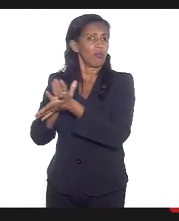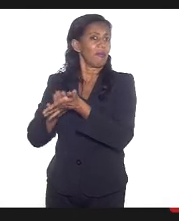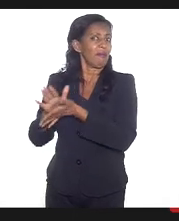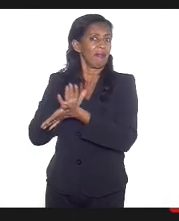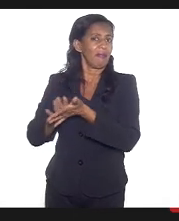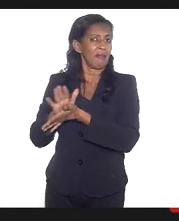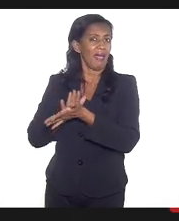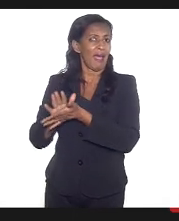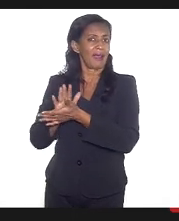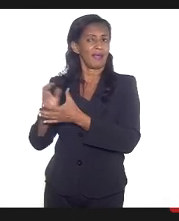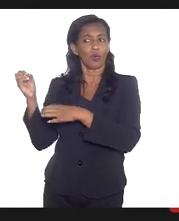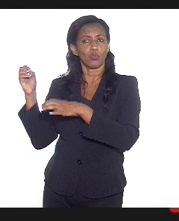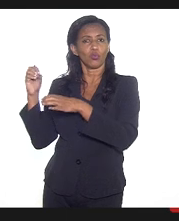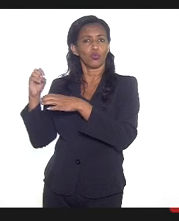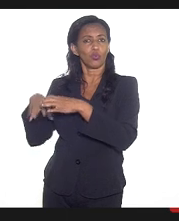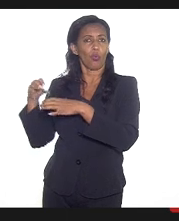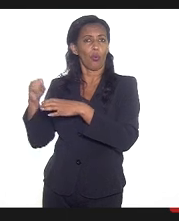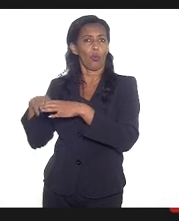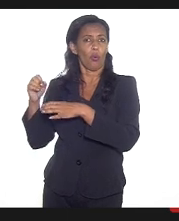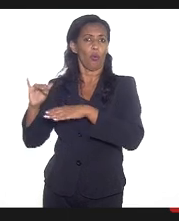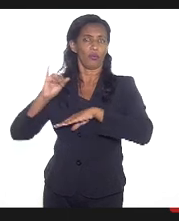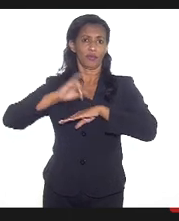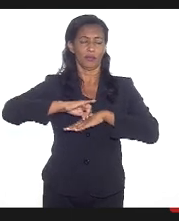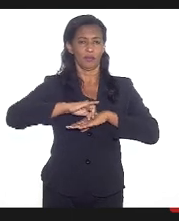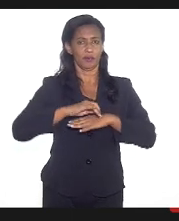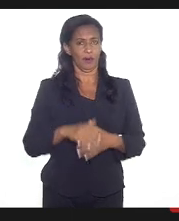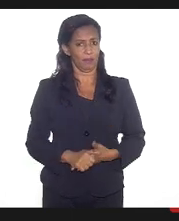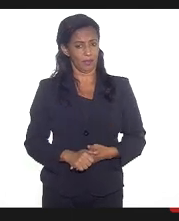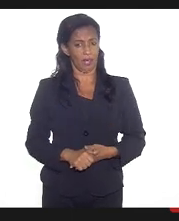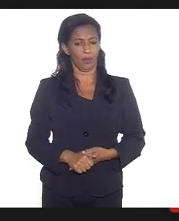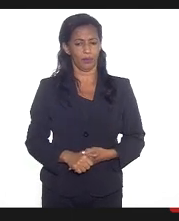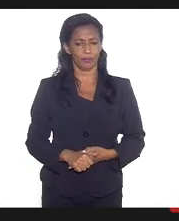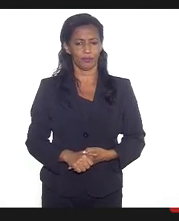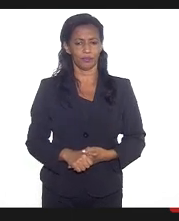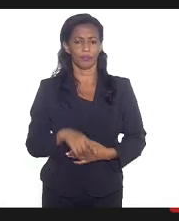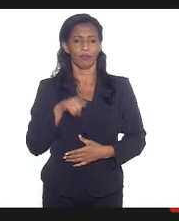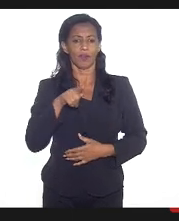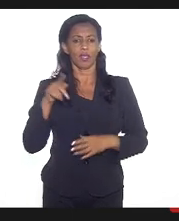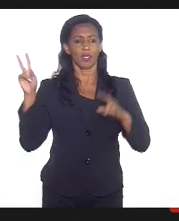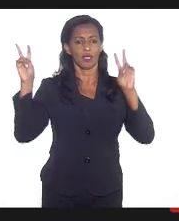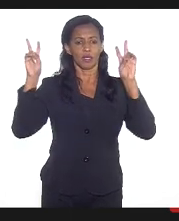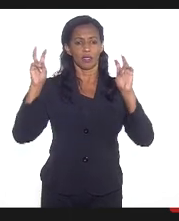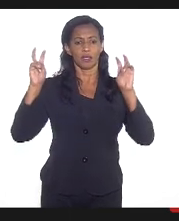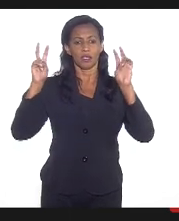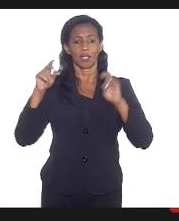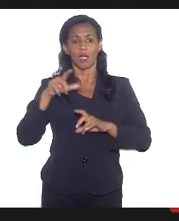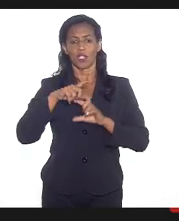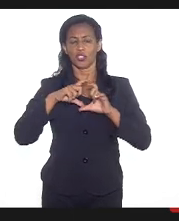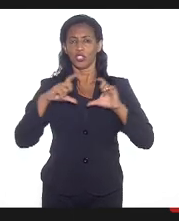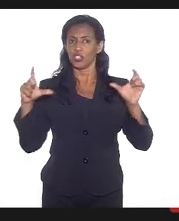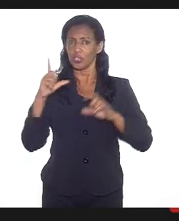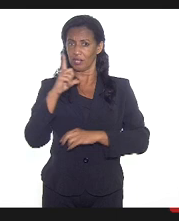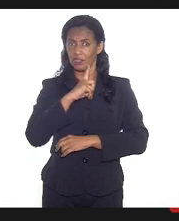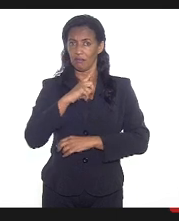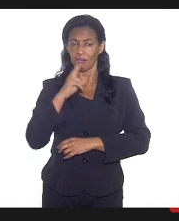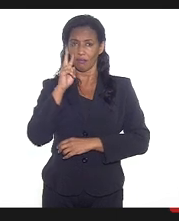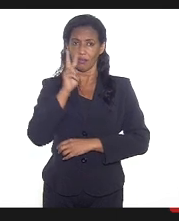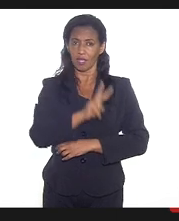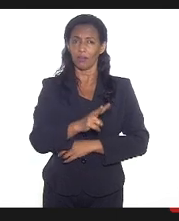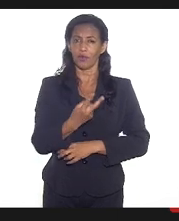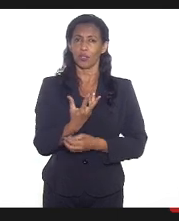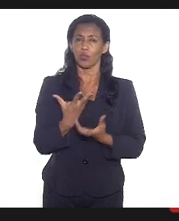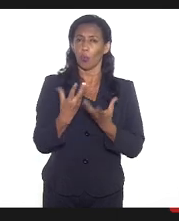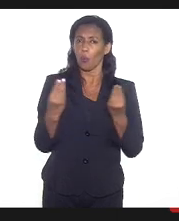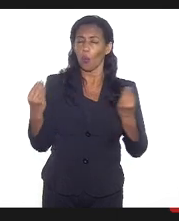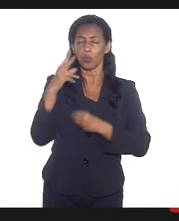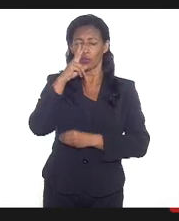os cofres fluminenses. Então, eu emendo esse assunto com essa baixa criação e manutenção de indústrias fluminenses. Nós temos visto muito,